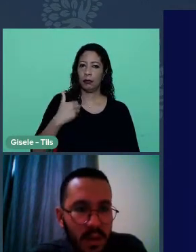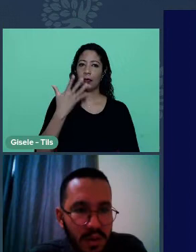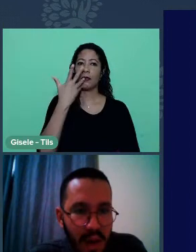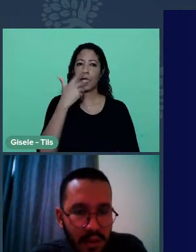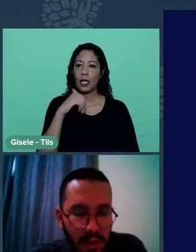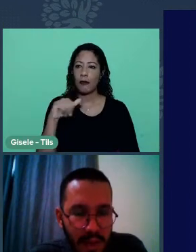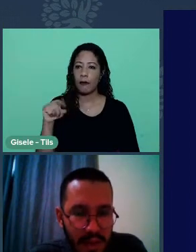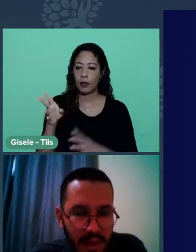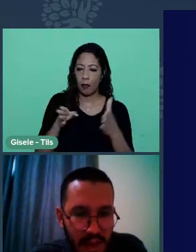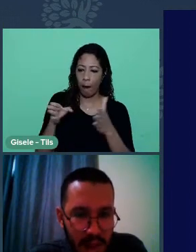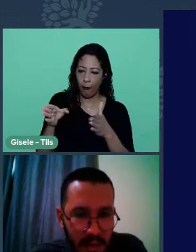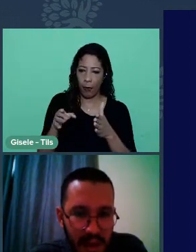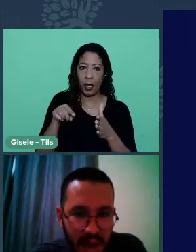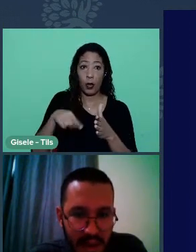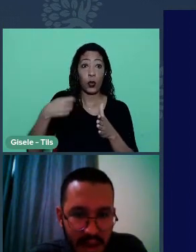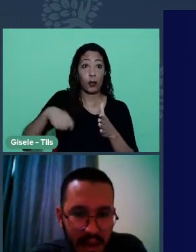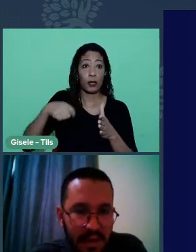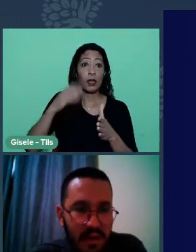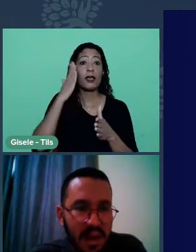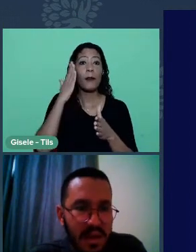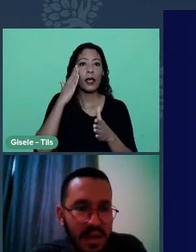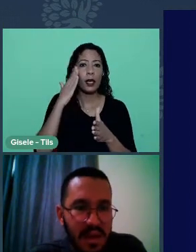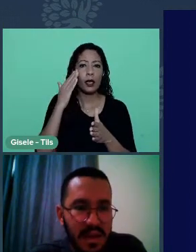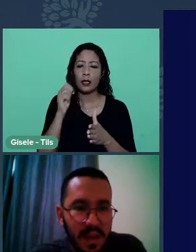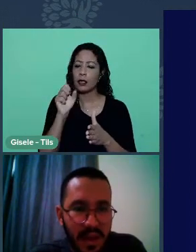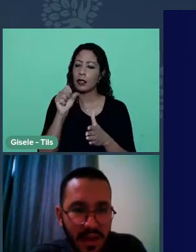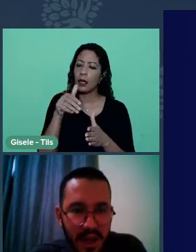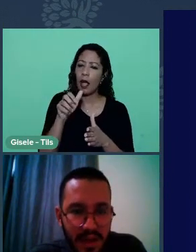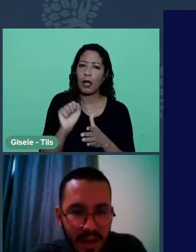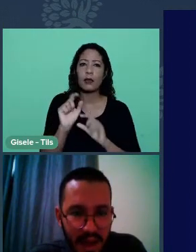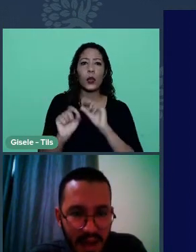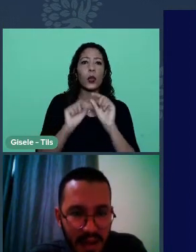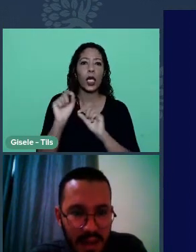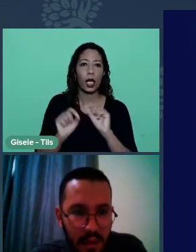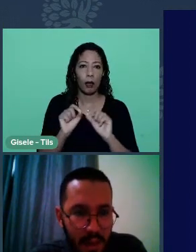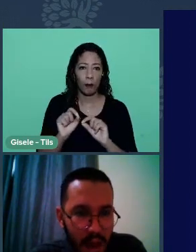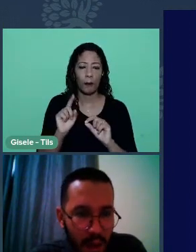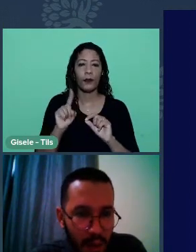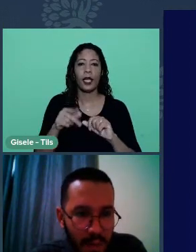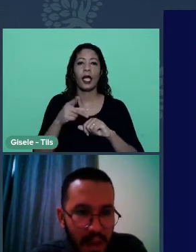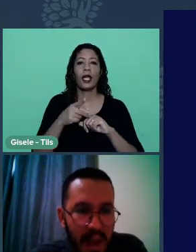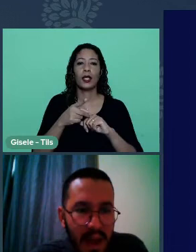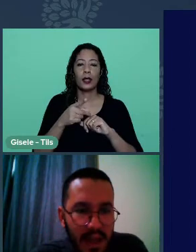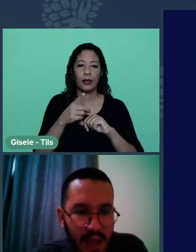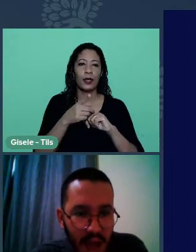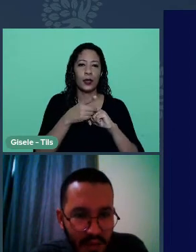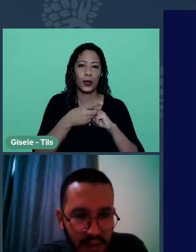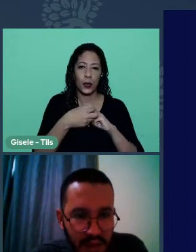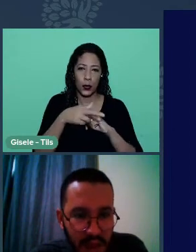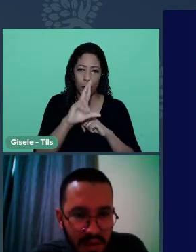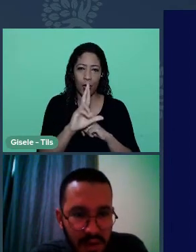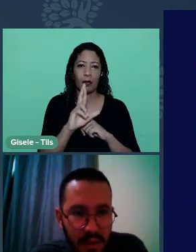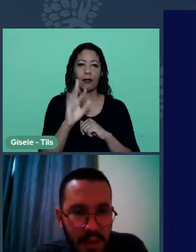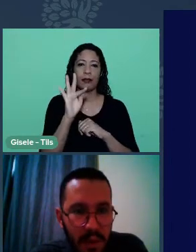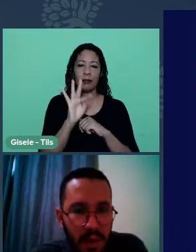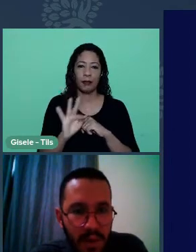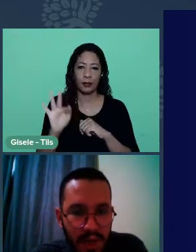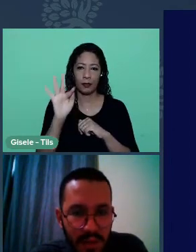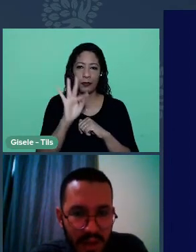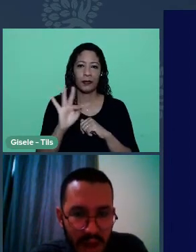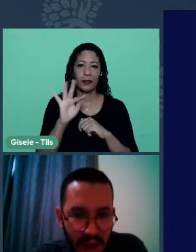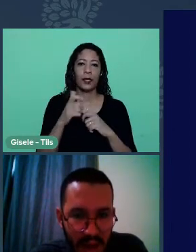Bernardo, que tem doutorado em medicina, em pediatria da Faculdade de Ciências Médicas da Santa Casa de São Paulo, chefe do Serviço